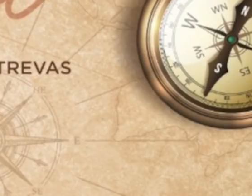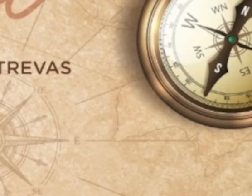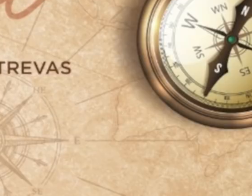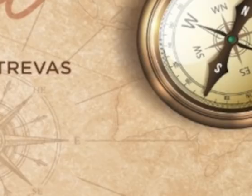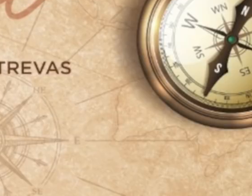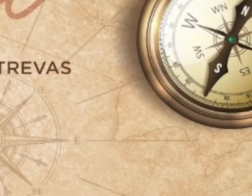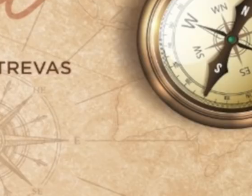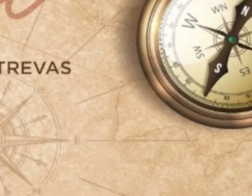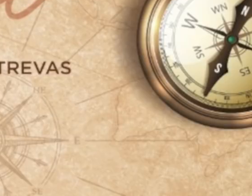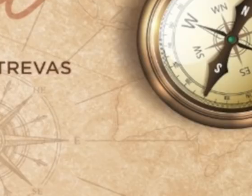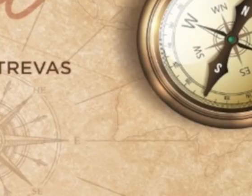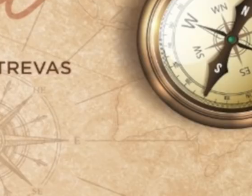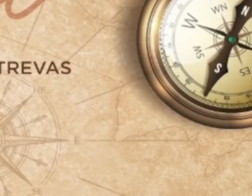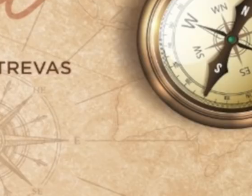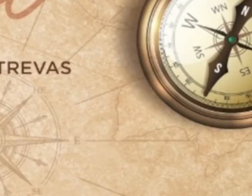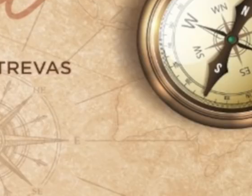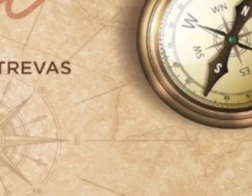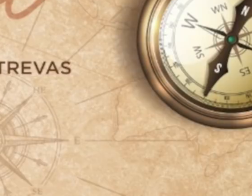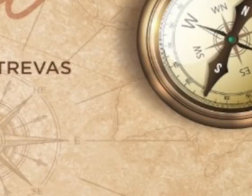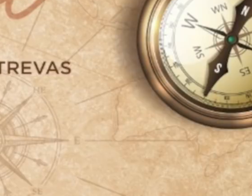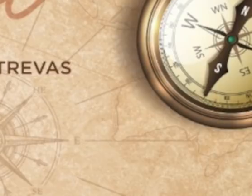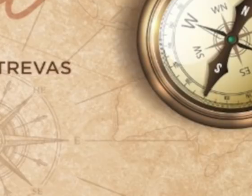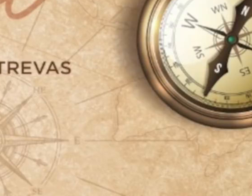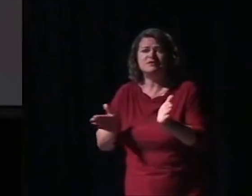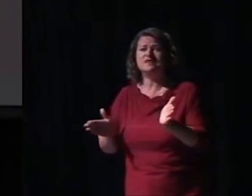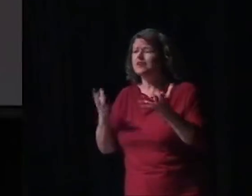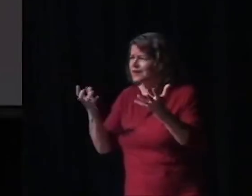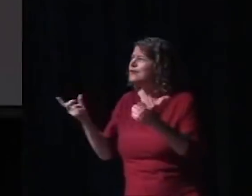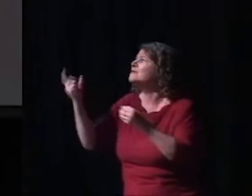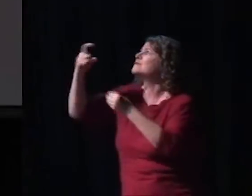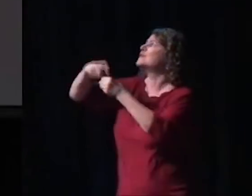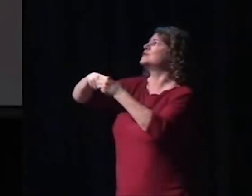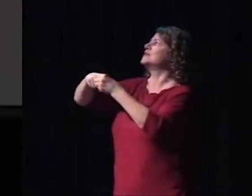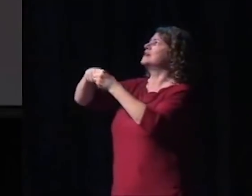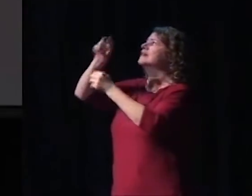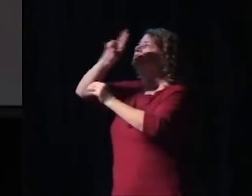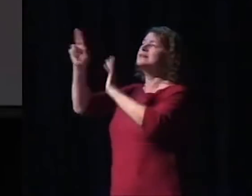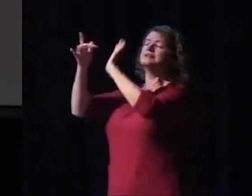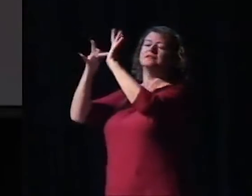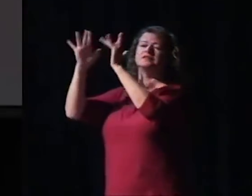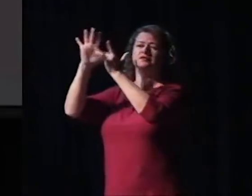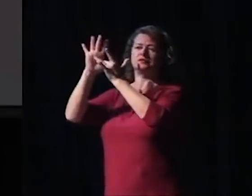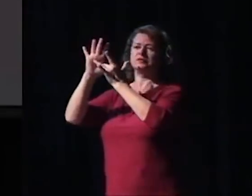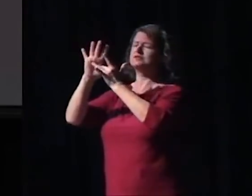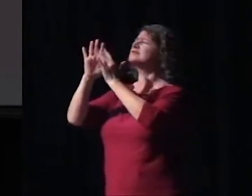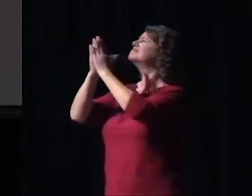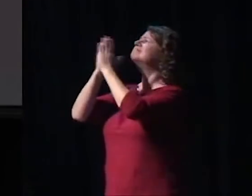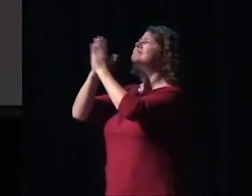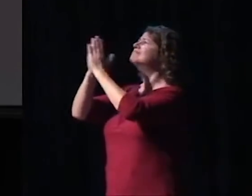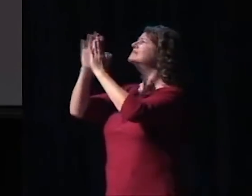desviamos. Pai, em nome de Jesus, não nos deixe só,